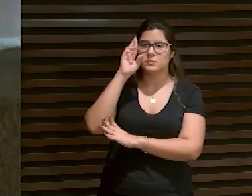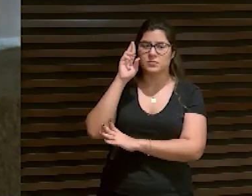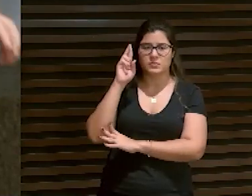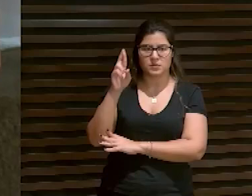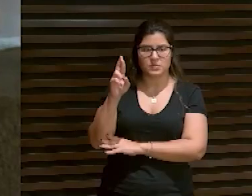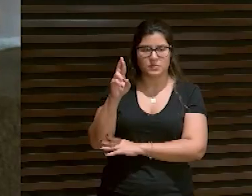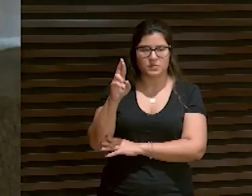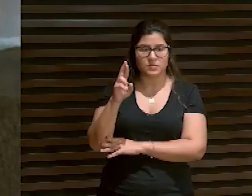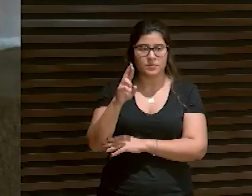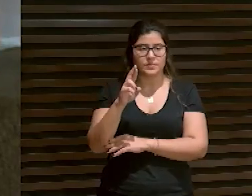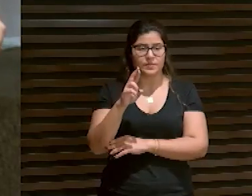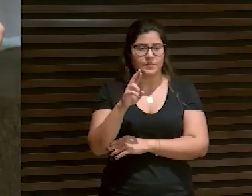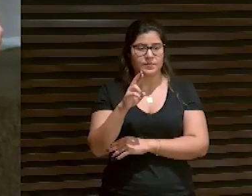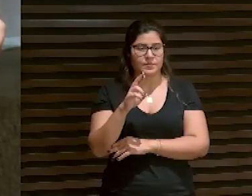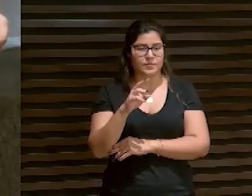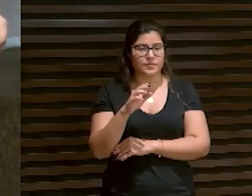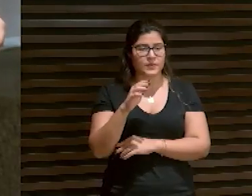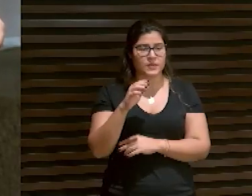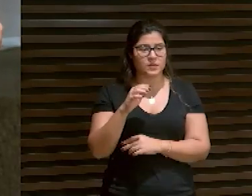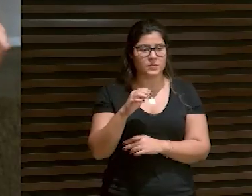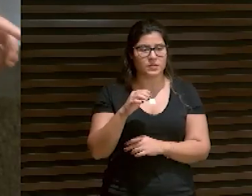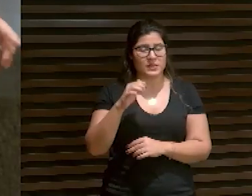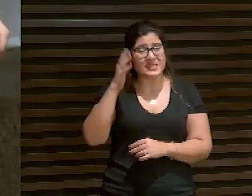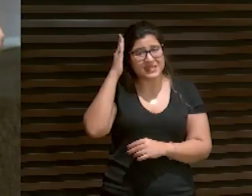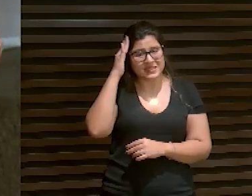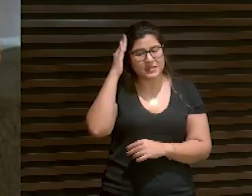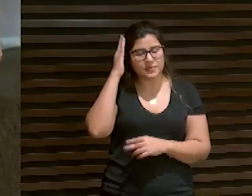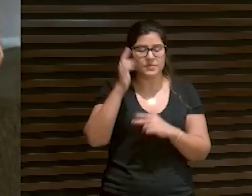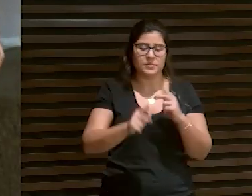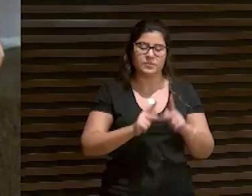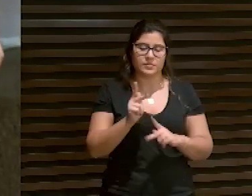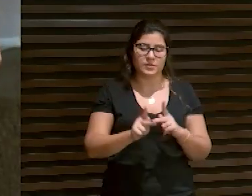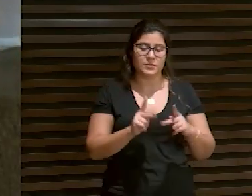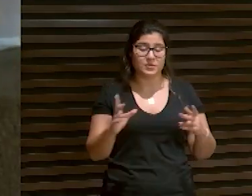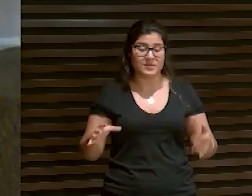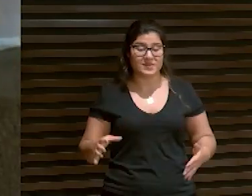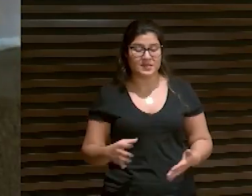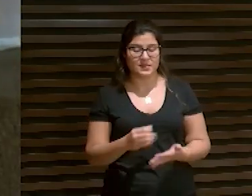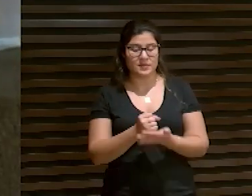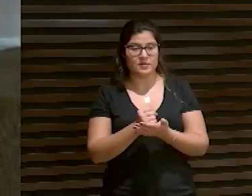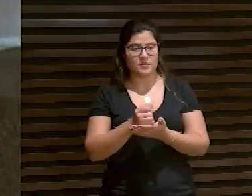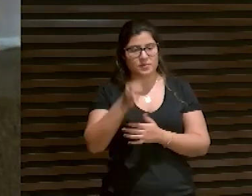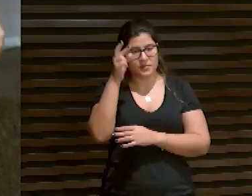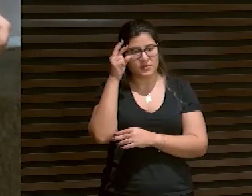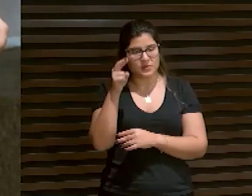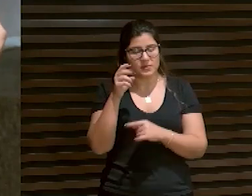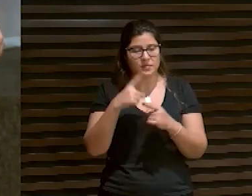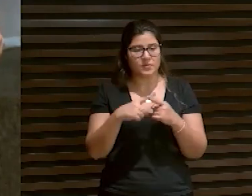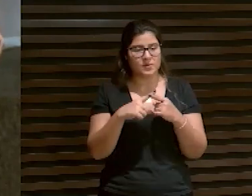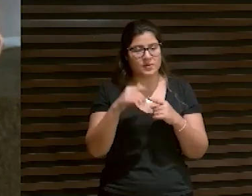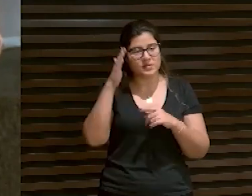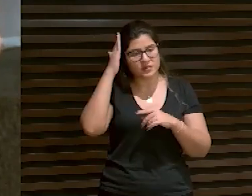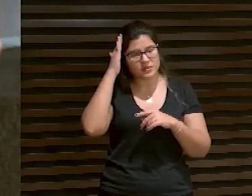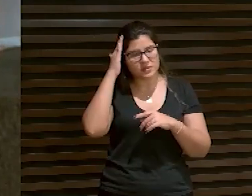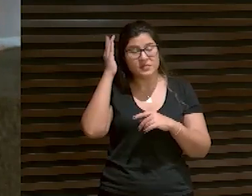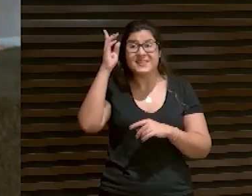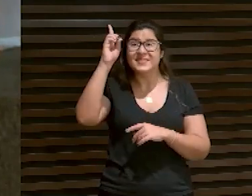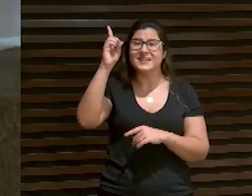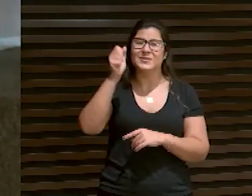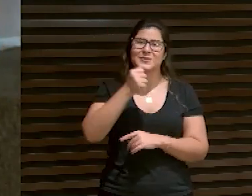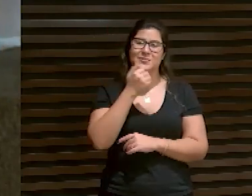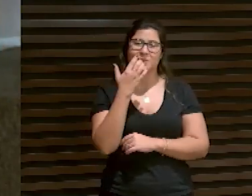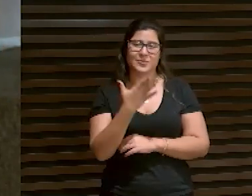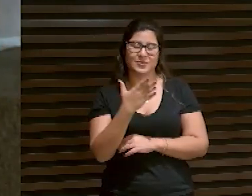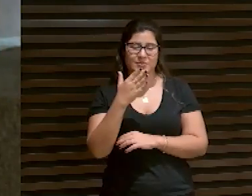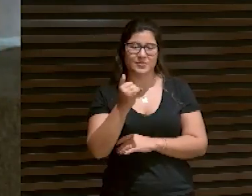aquela terra, porque ele sabia que aquele povo seria salvo pelo Senhor, porque Deus era bondoso para poder perdoar. E no